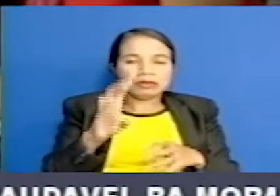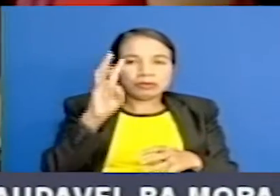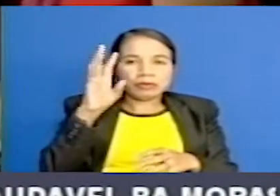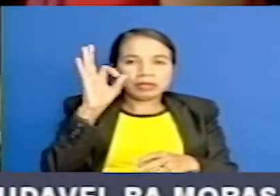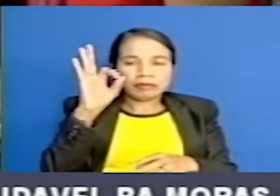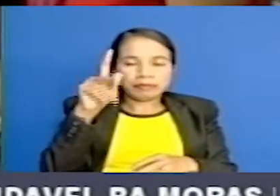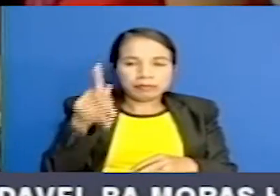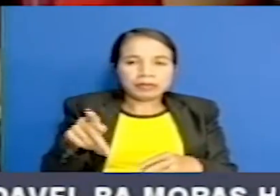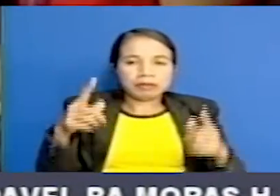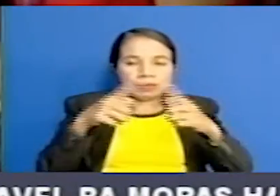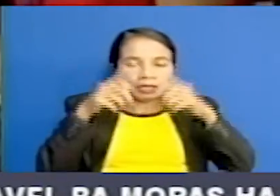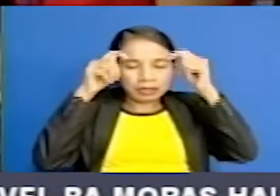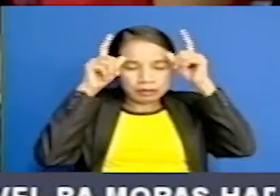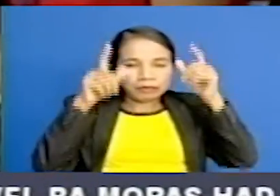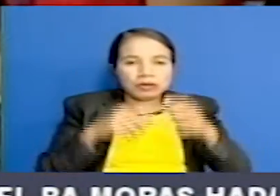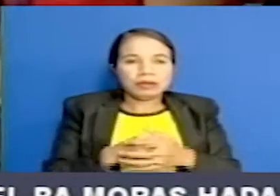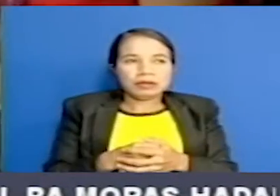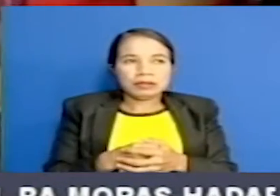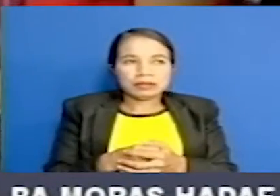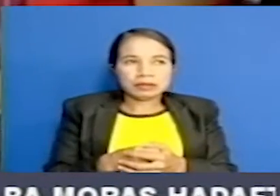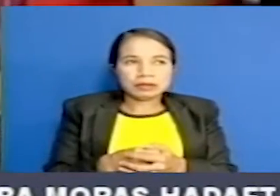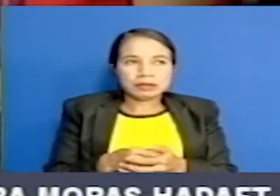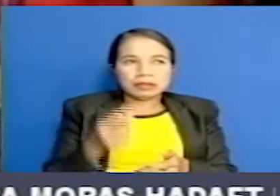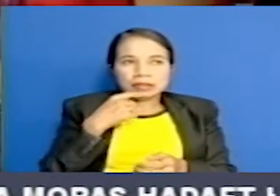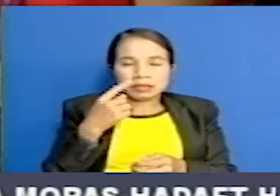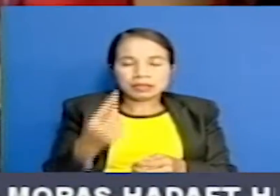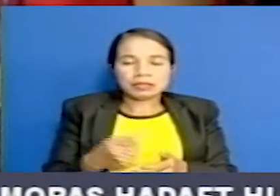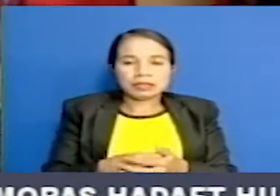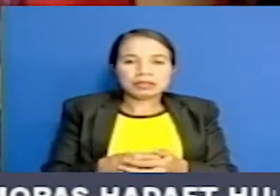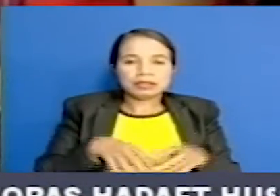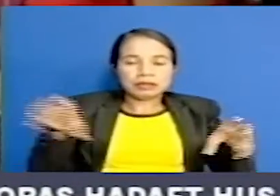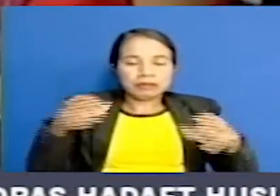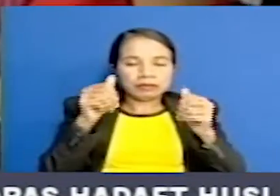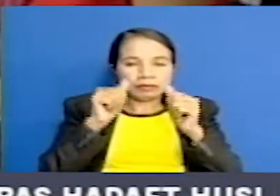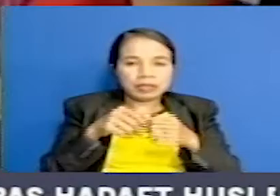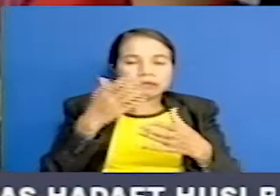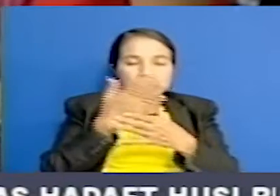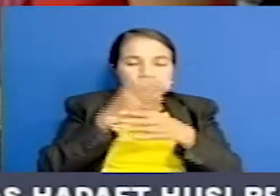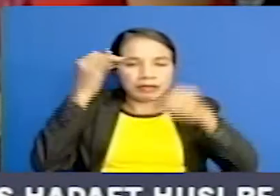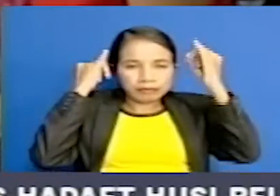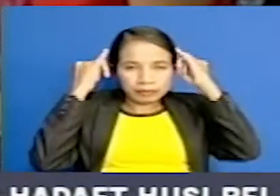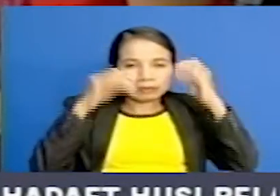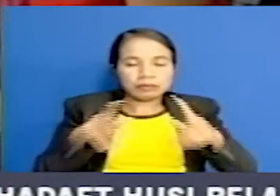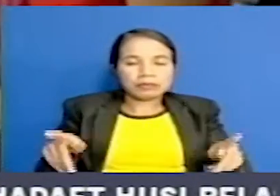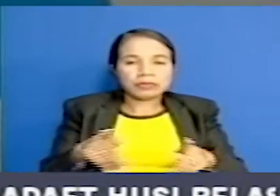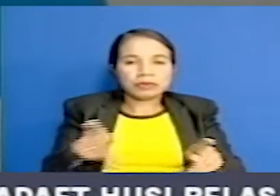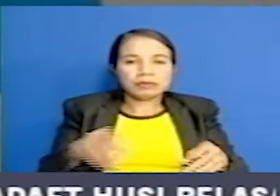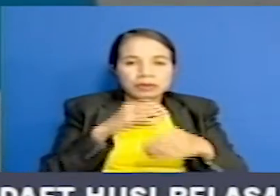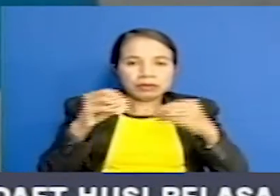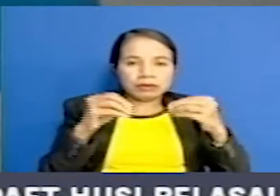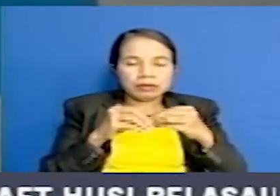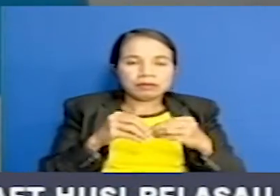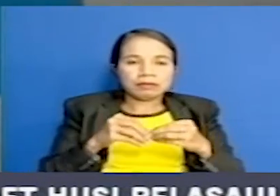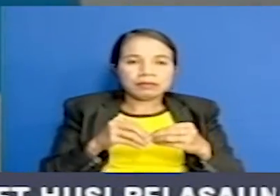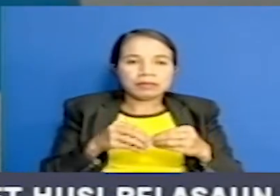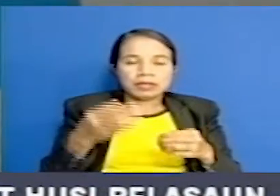WFP, Timor-Leste, Ashley James Rogers, sateten, o acordo ne bele divulga informação para o público, no conoba